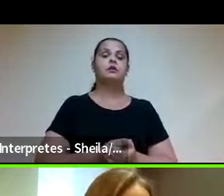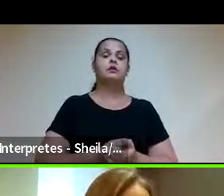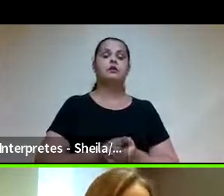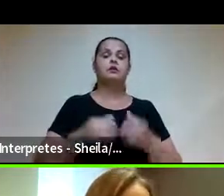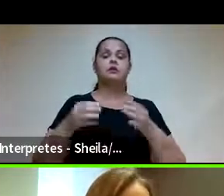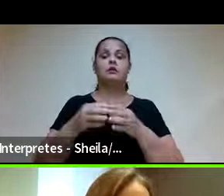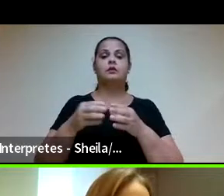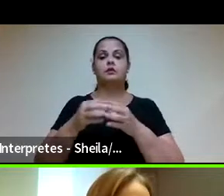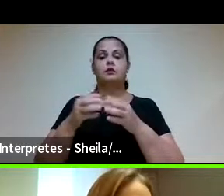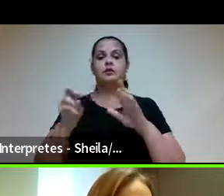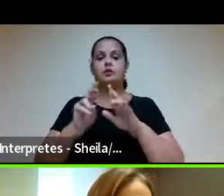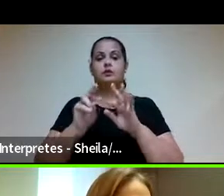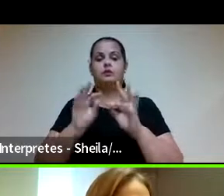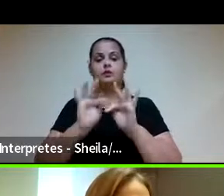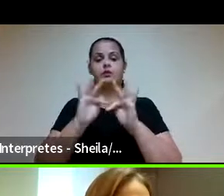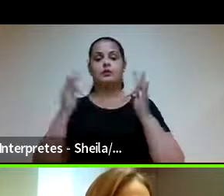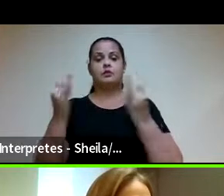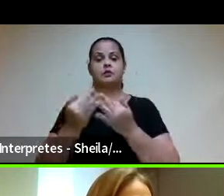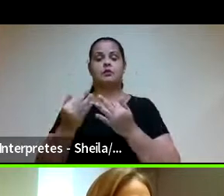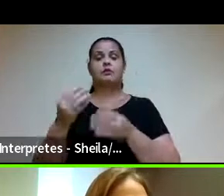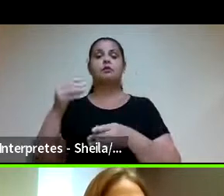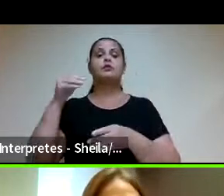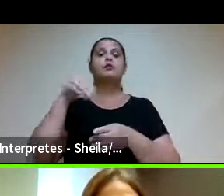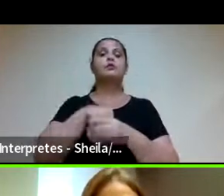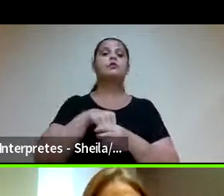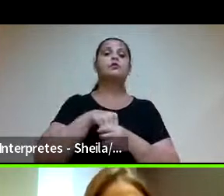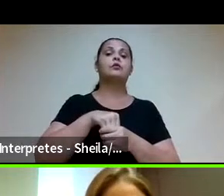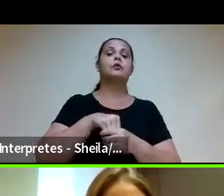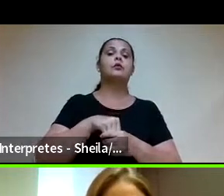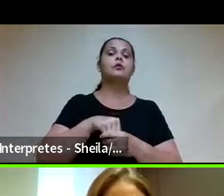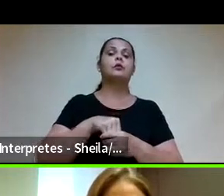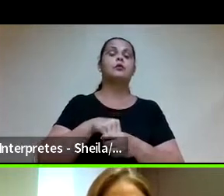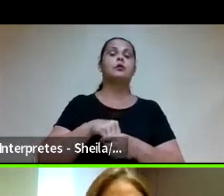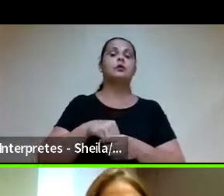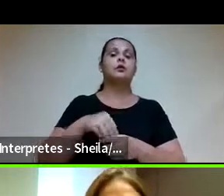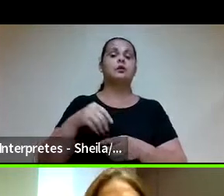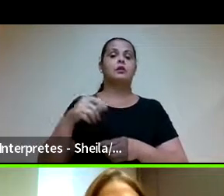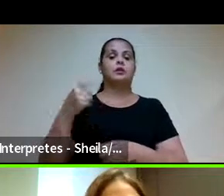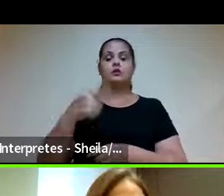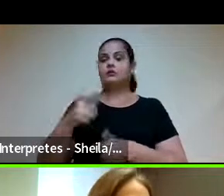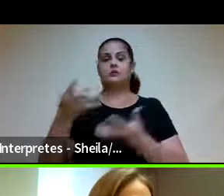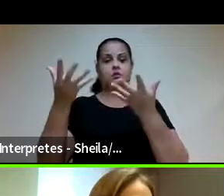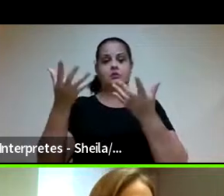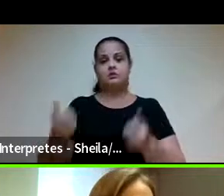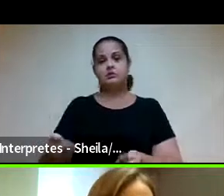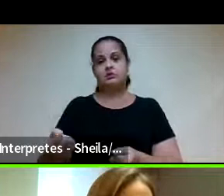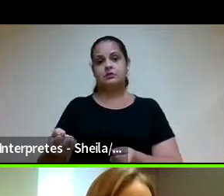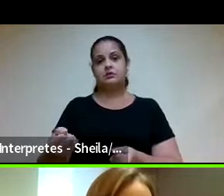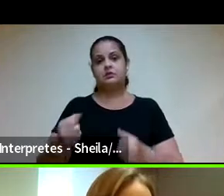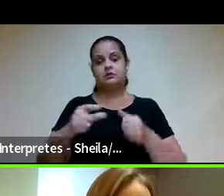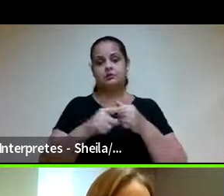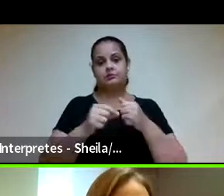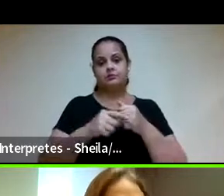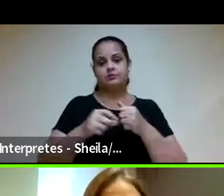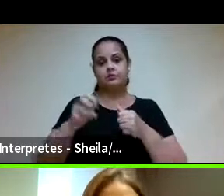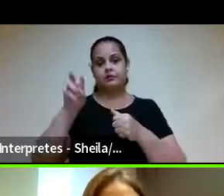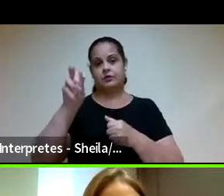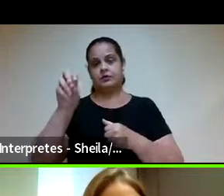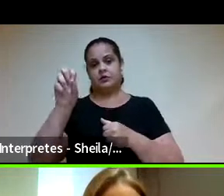recursal, o voto é no sentido de não ser acolhida por aplicação do caput do artigo 58 da